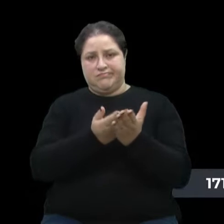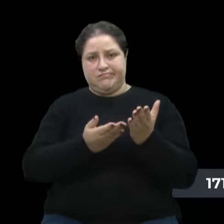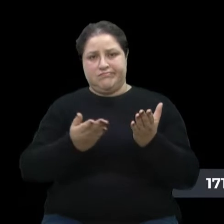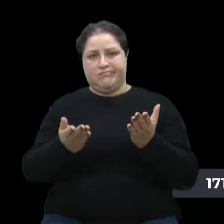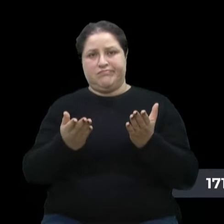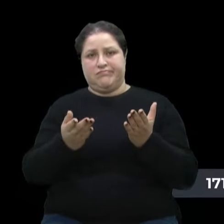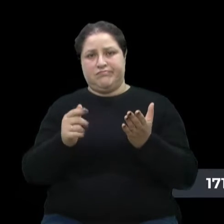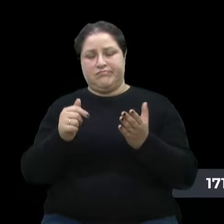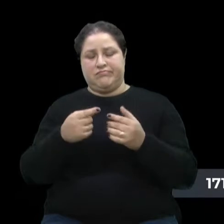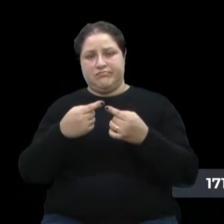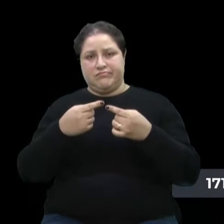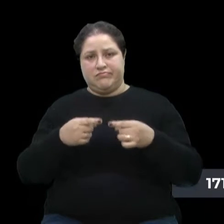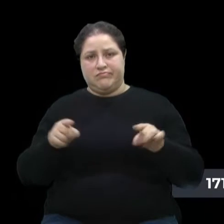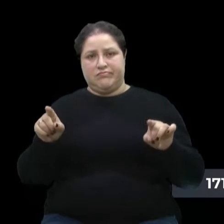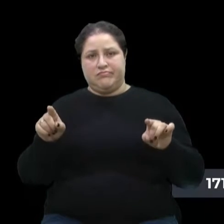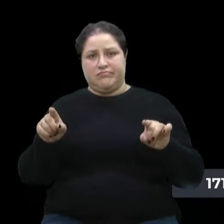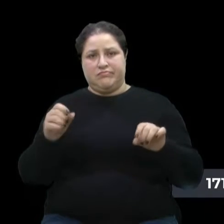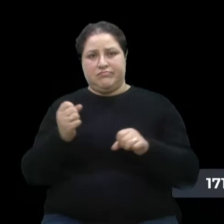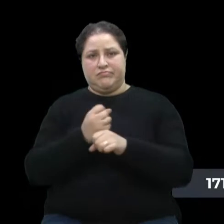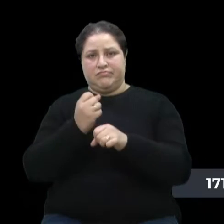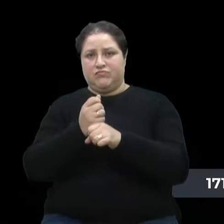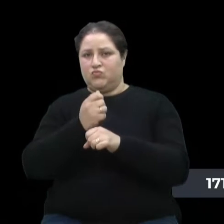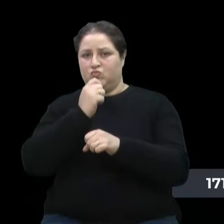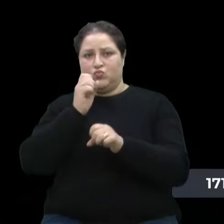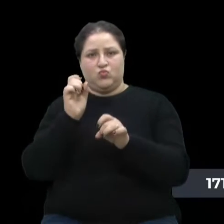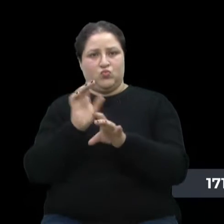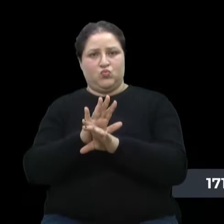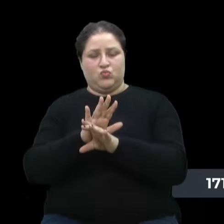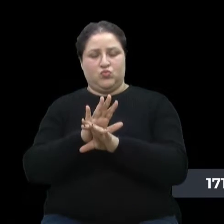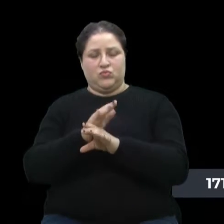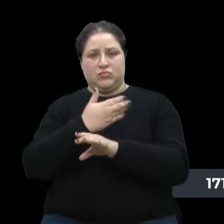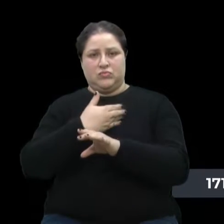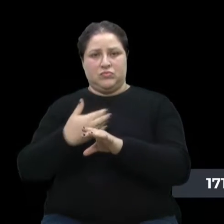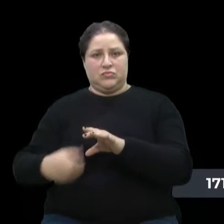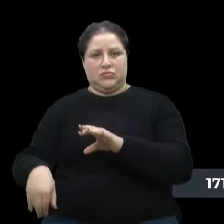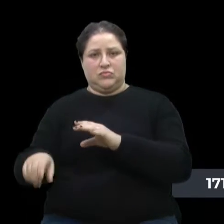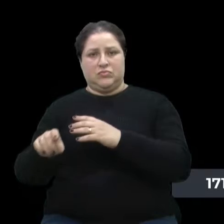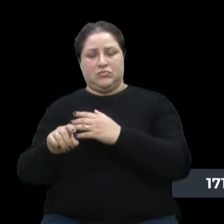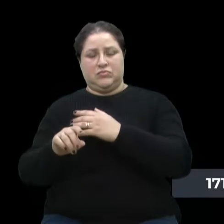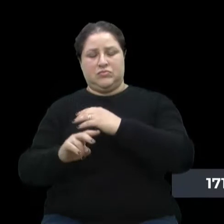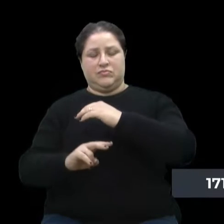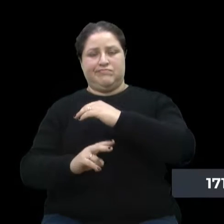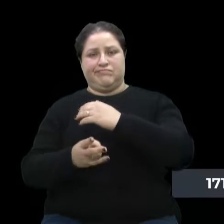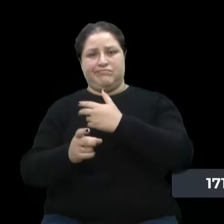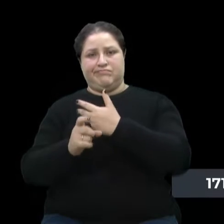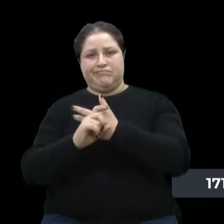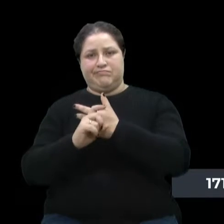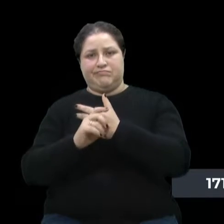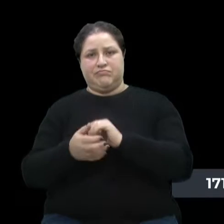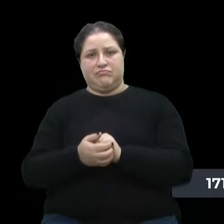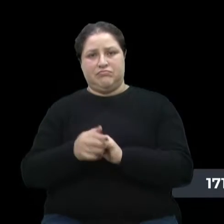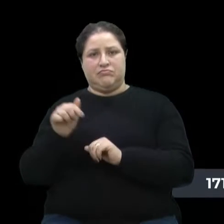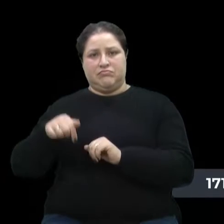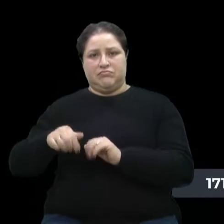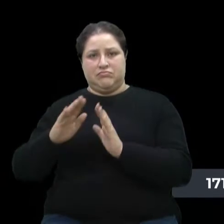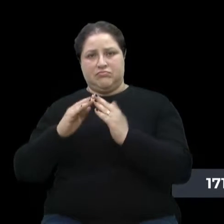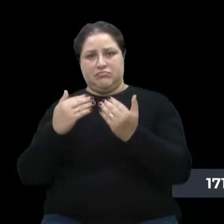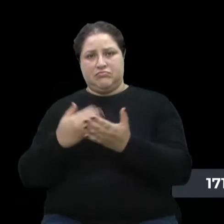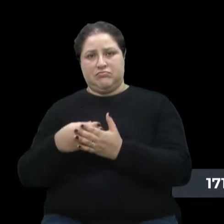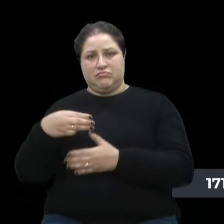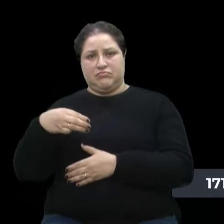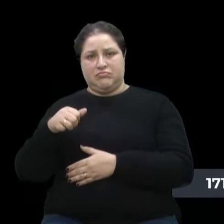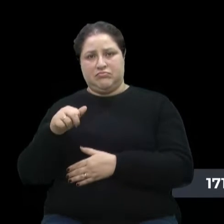obras inacabadas no poder público. Estou aqui na escola Mário Vanin, no bairro Planalto, Rio Branco. A